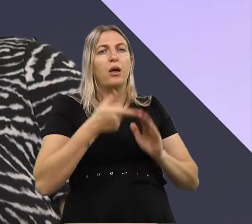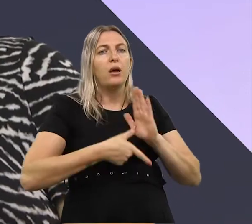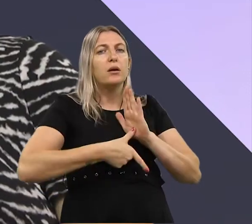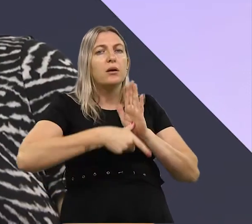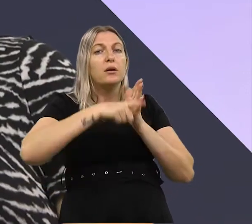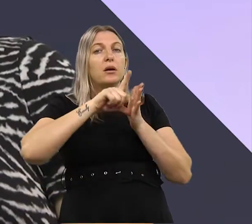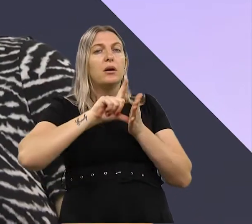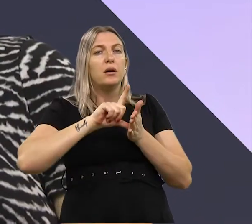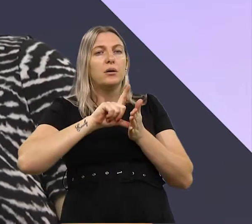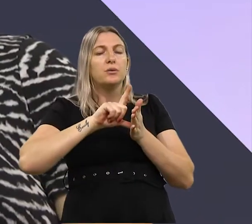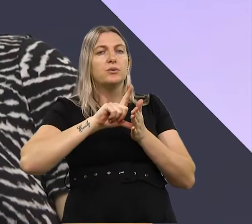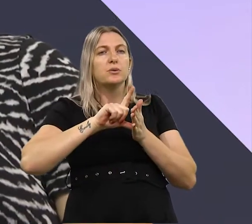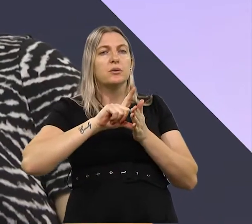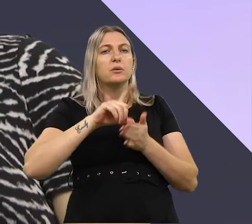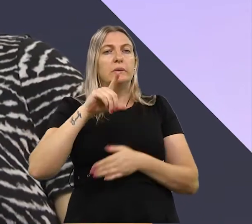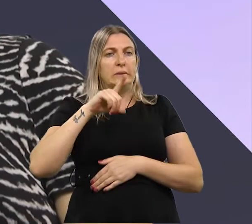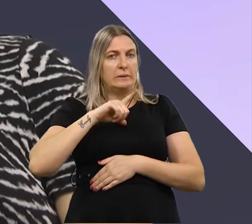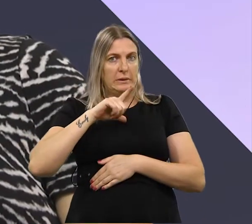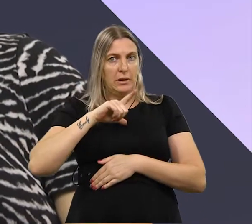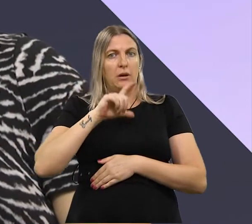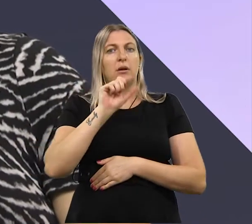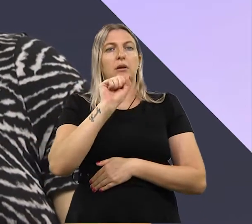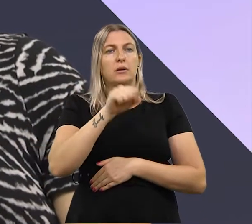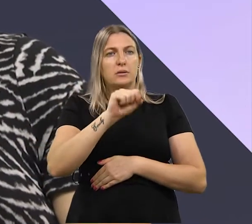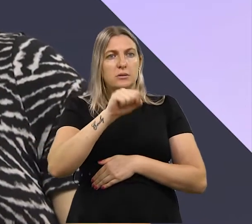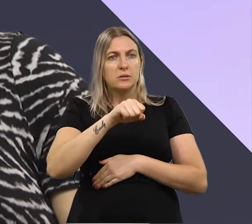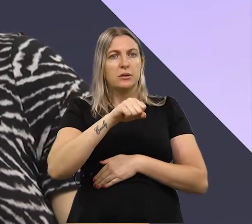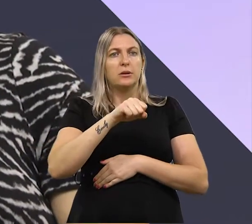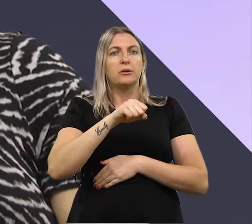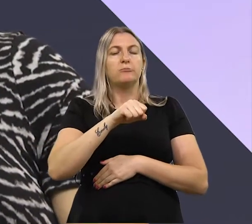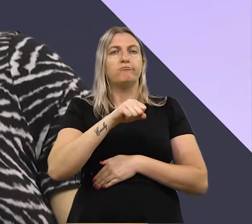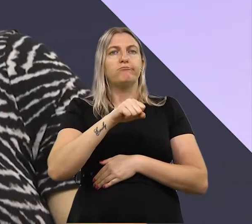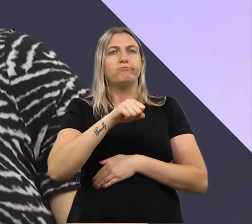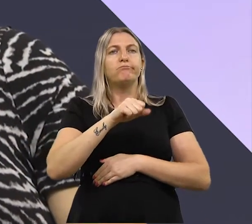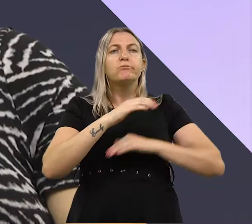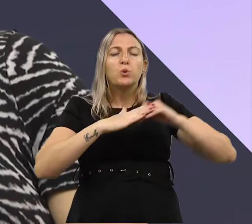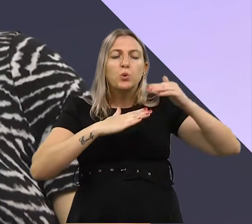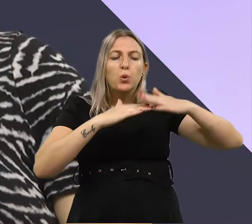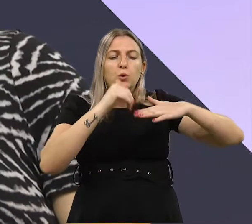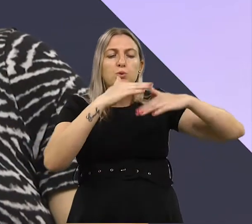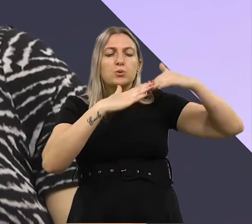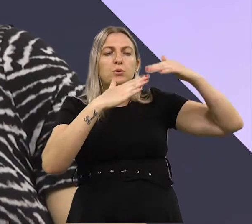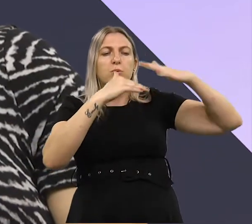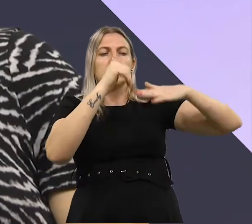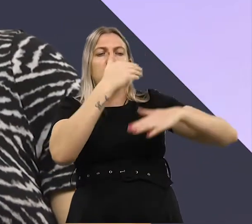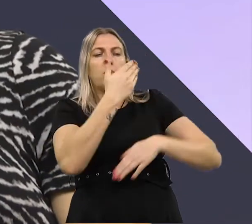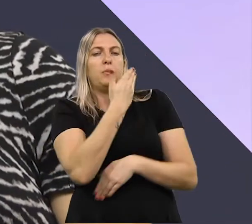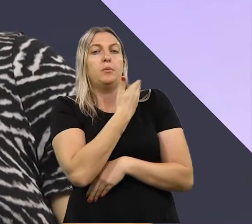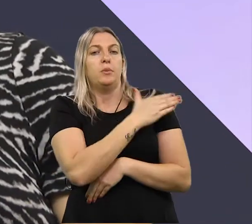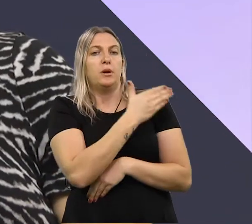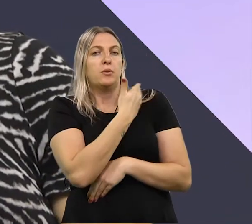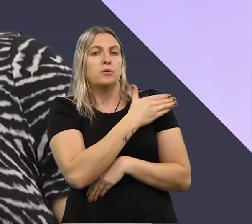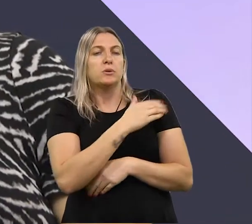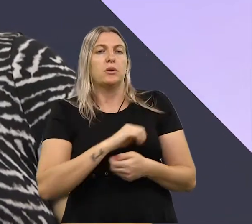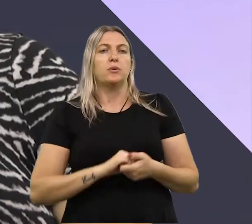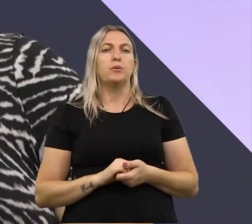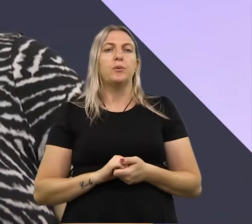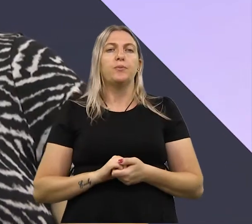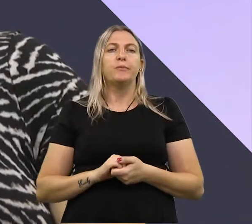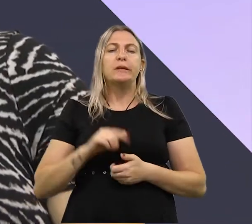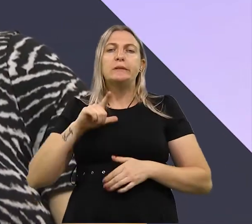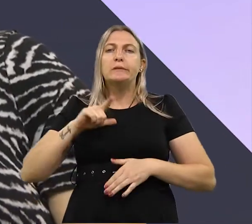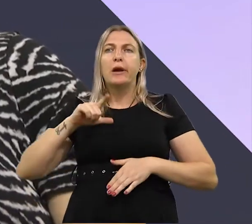comentei antes, né? Há sim uma construção desse preconceito. E ele